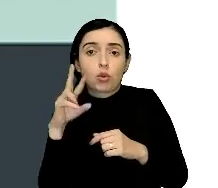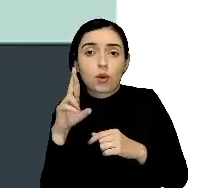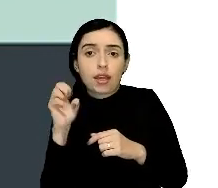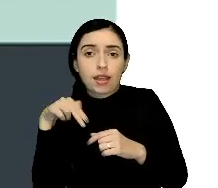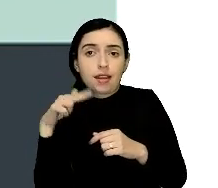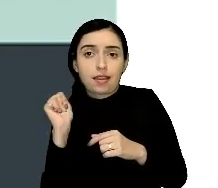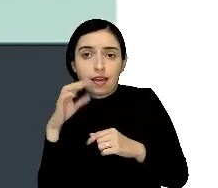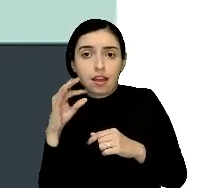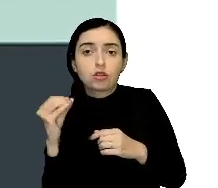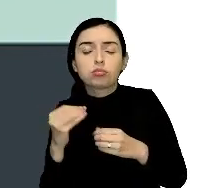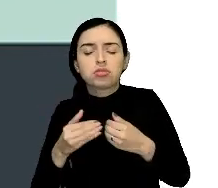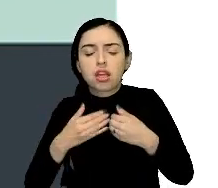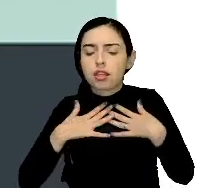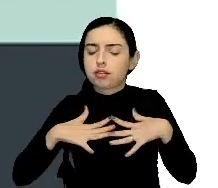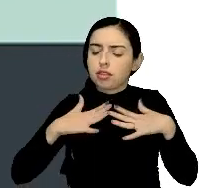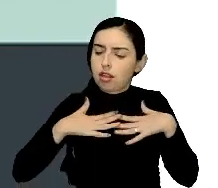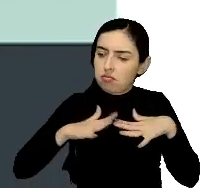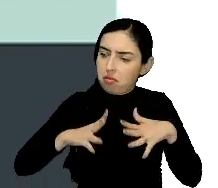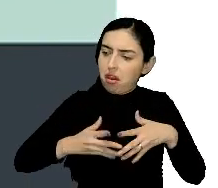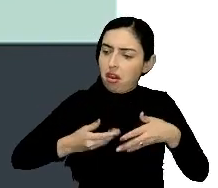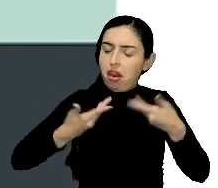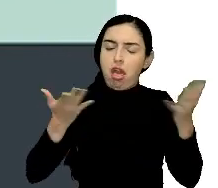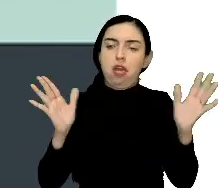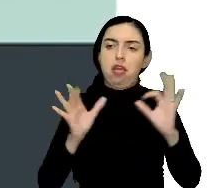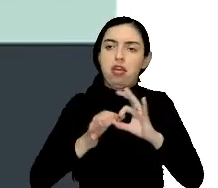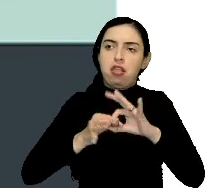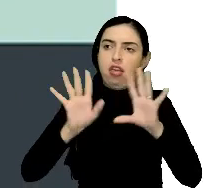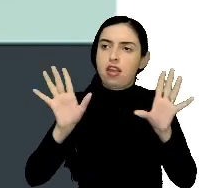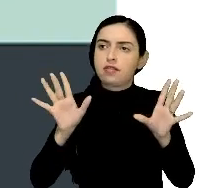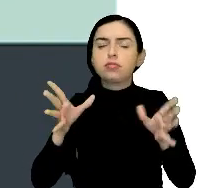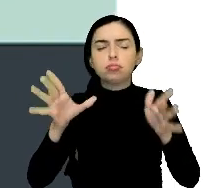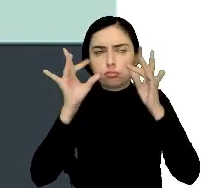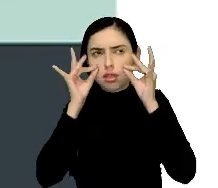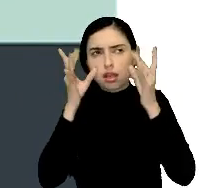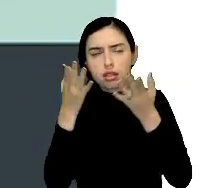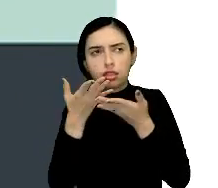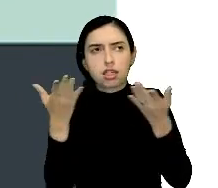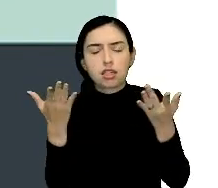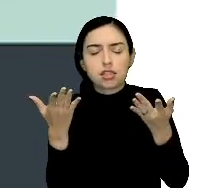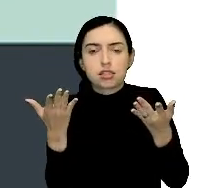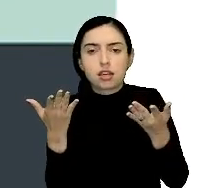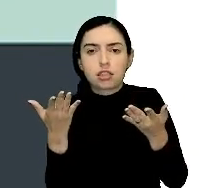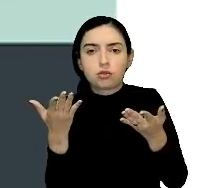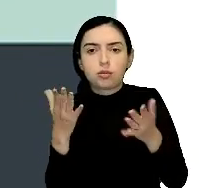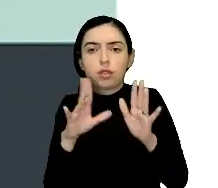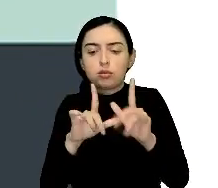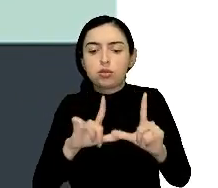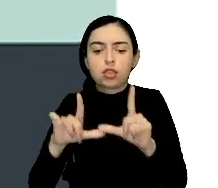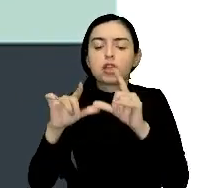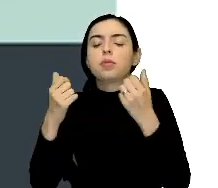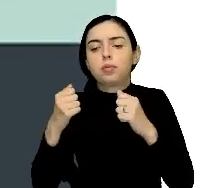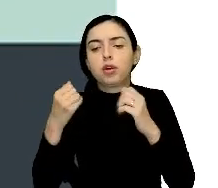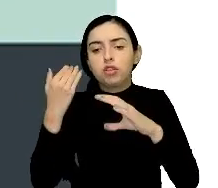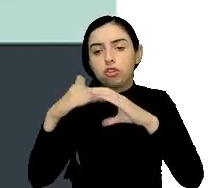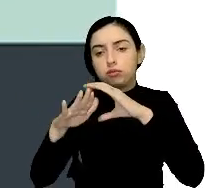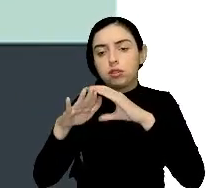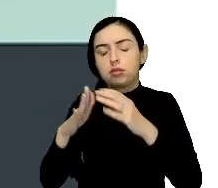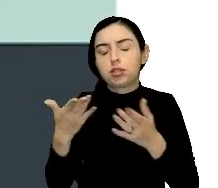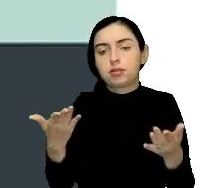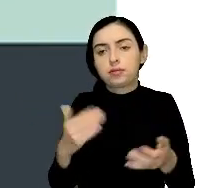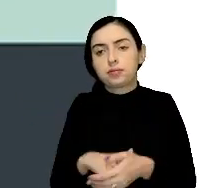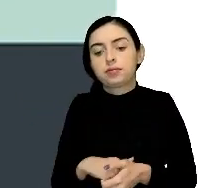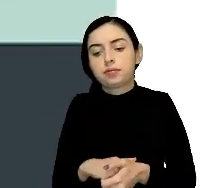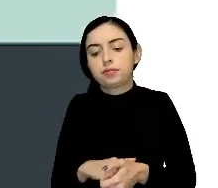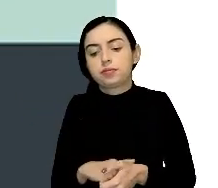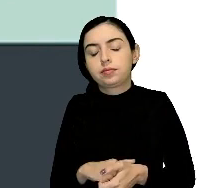à vontade ou quem se sentir interessado pelos slides pode ficar com eles, o Dr. Renato